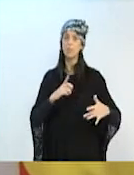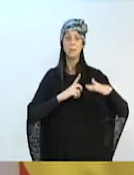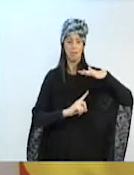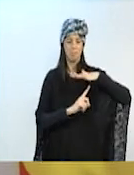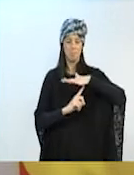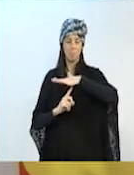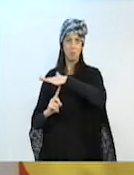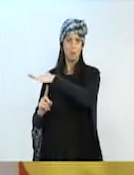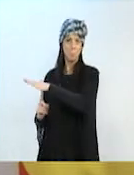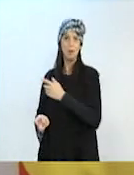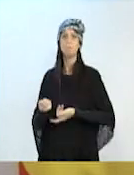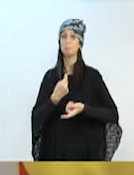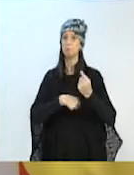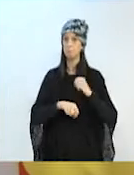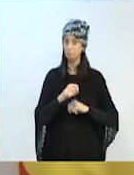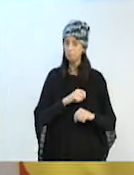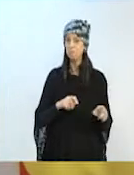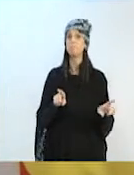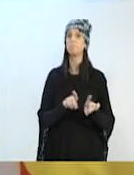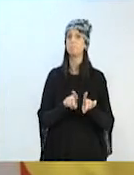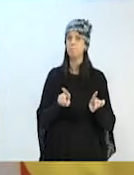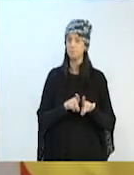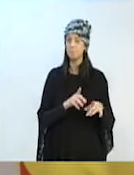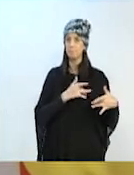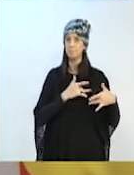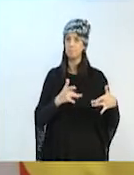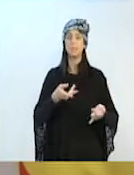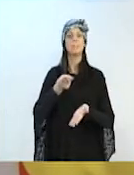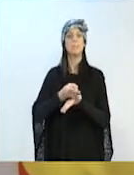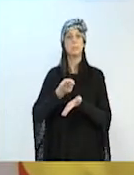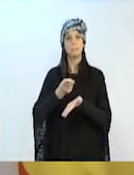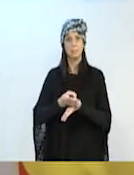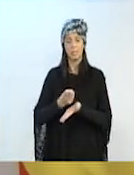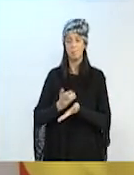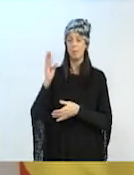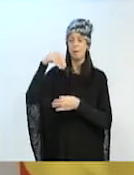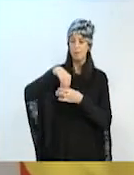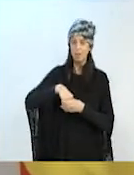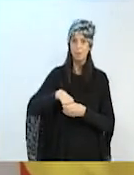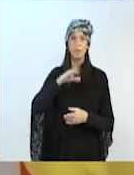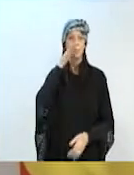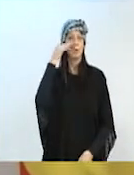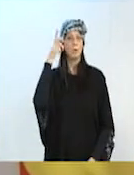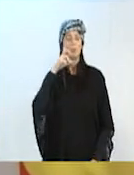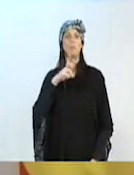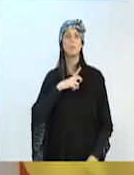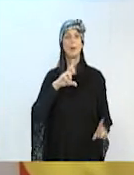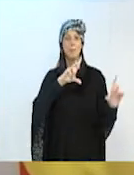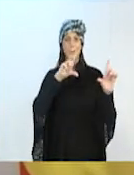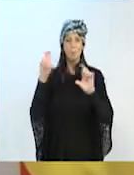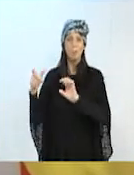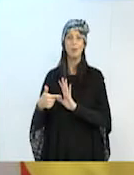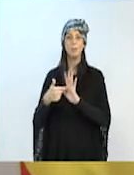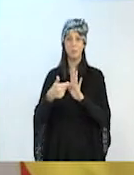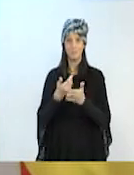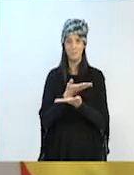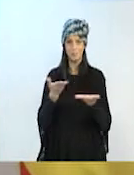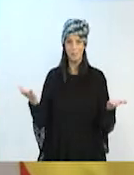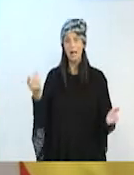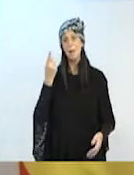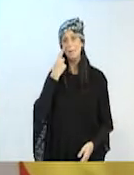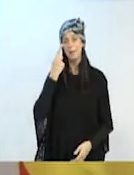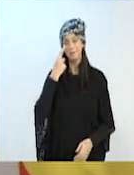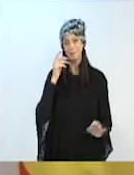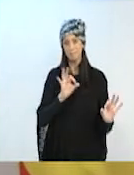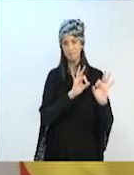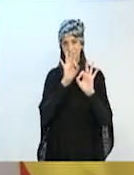Economia Solidária, que acontece regularmente na FURB. Aí, eles têm as primeiras fotos, por favor, a